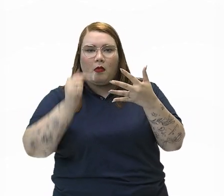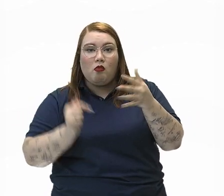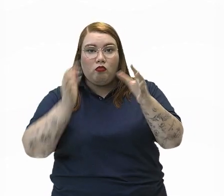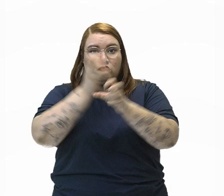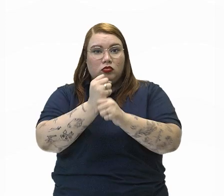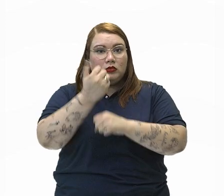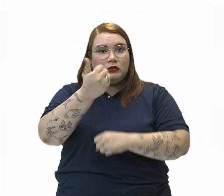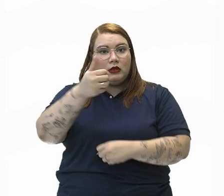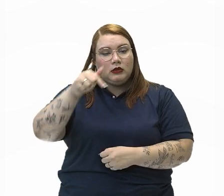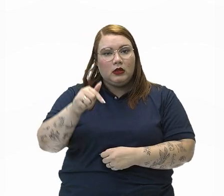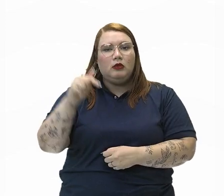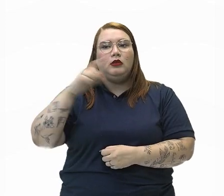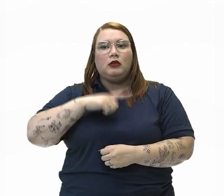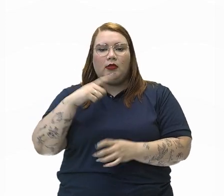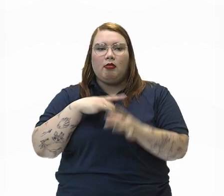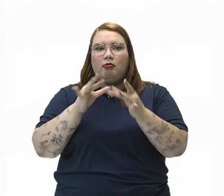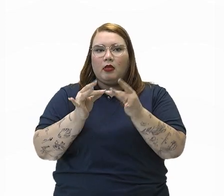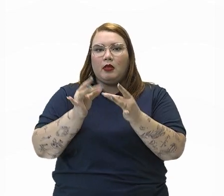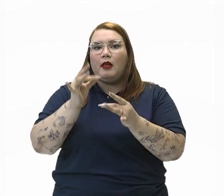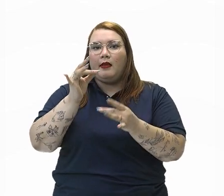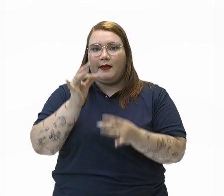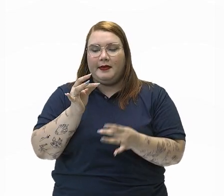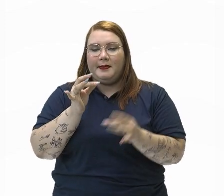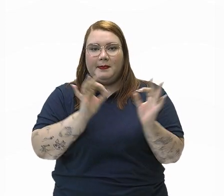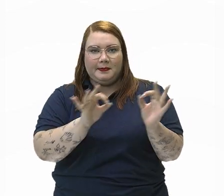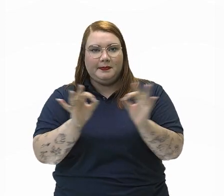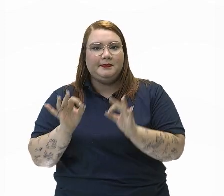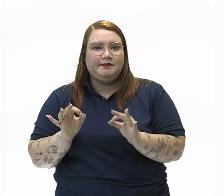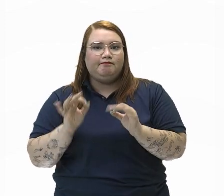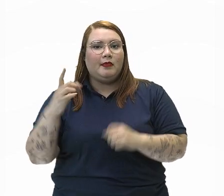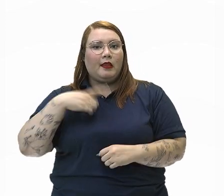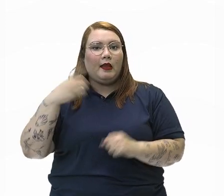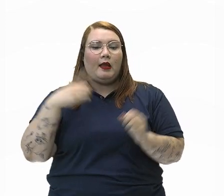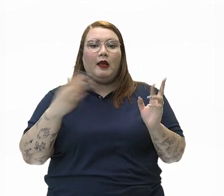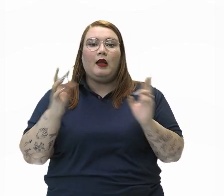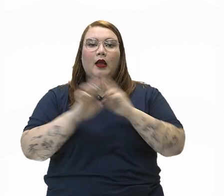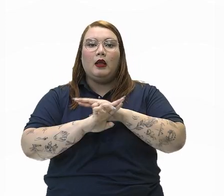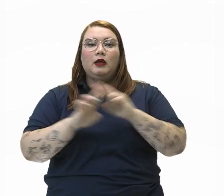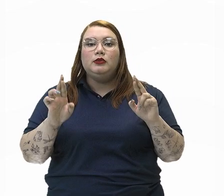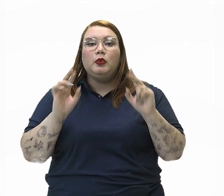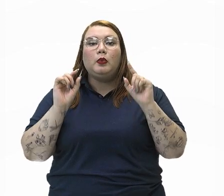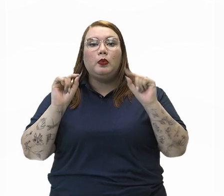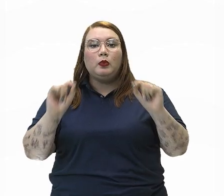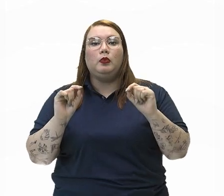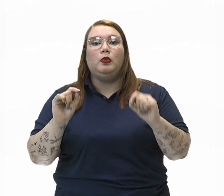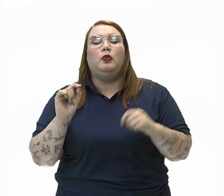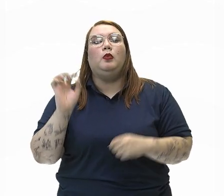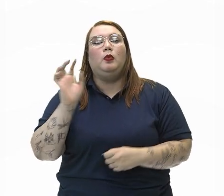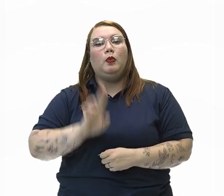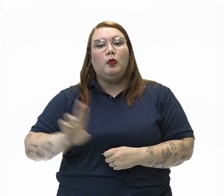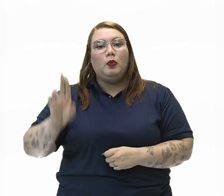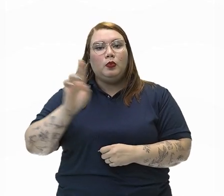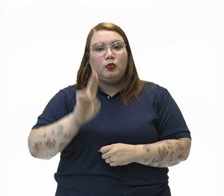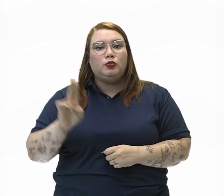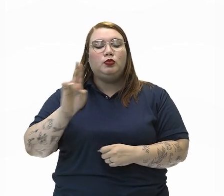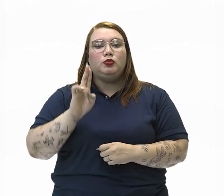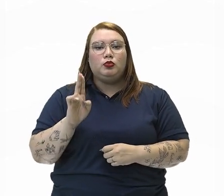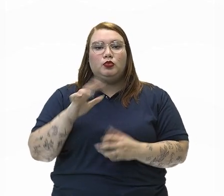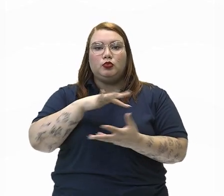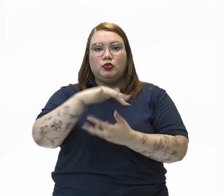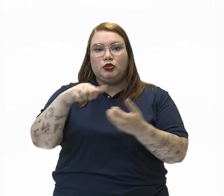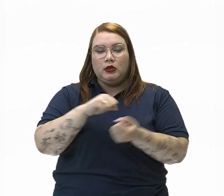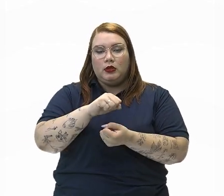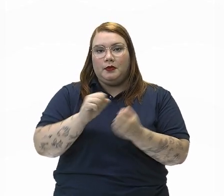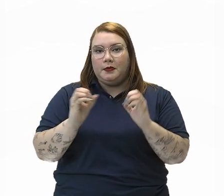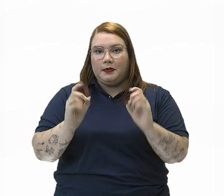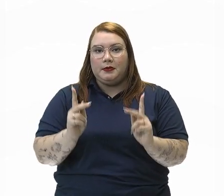observam que elas são bem detalhadas, né? Relacionadas ali ao consumo sustentável da